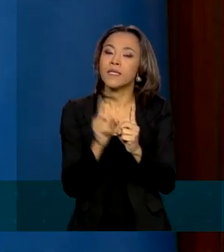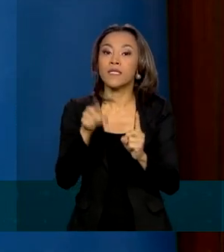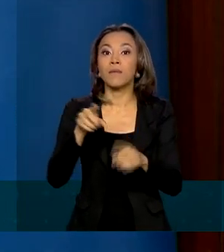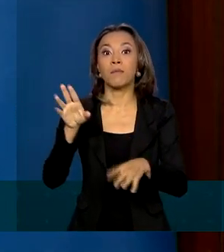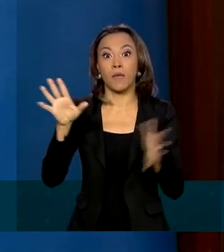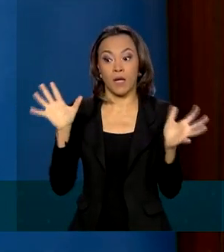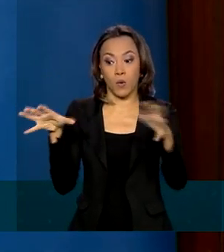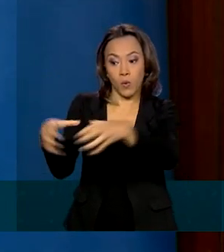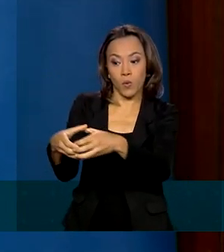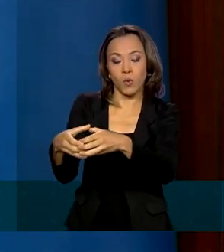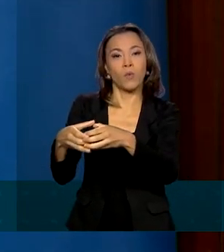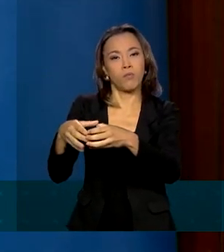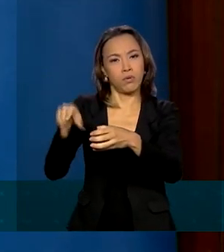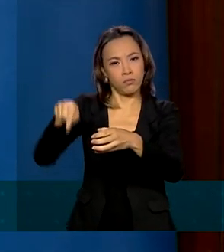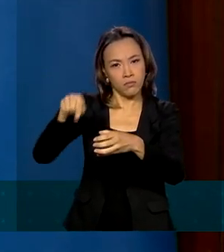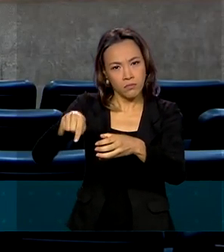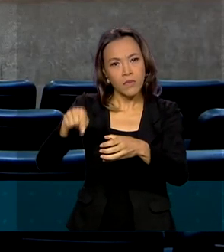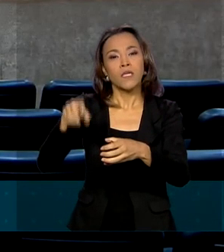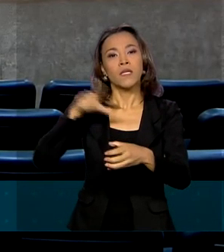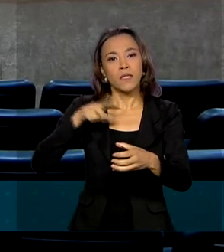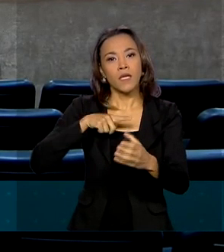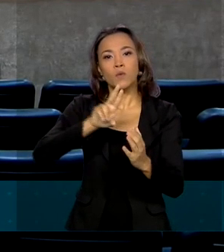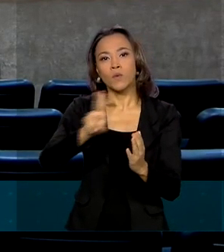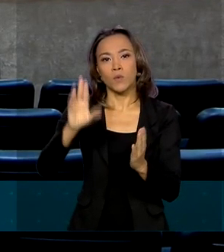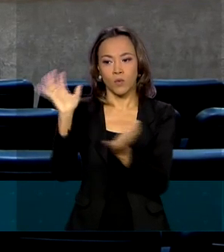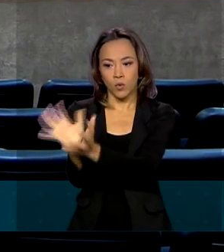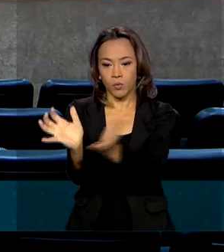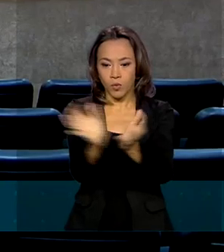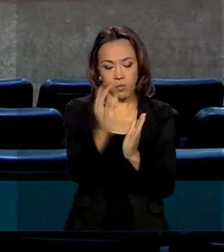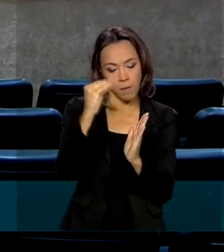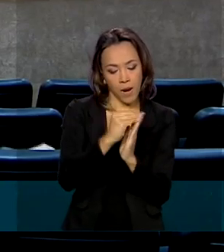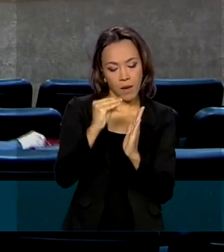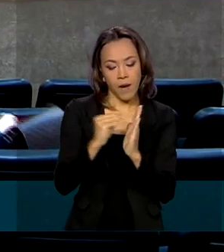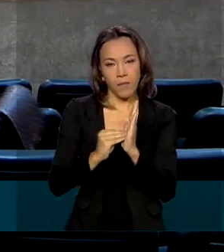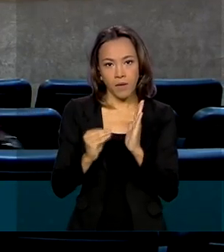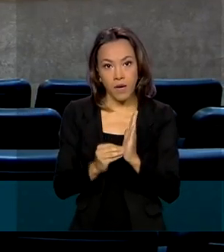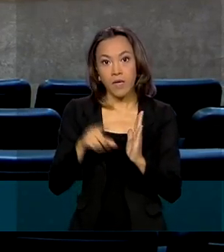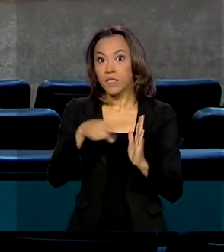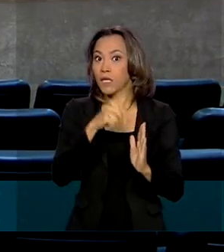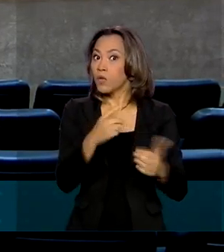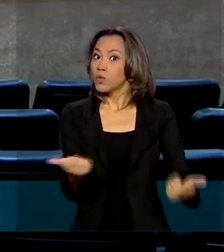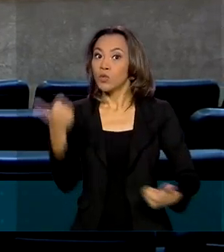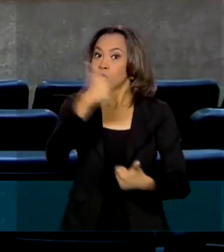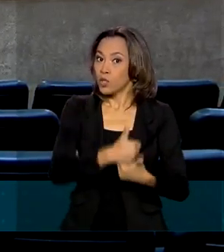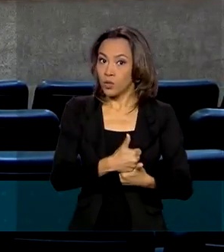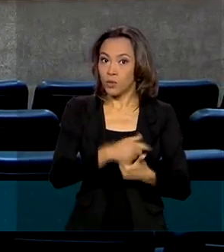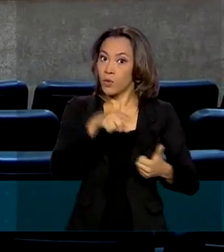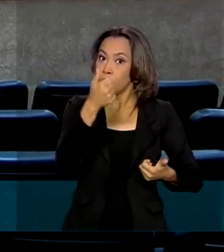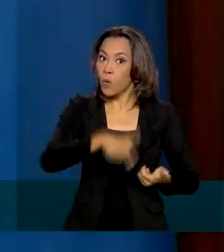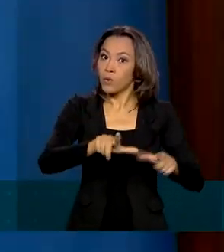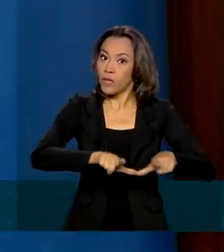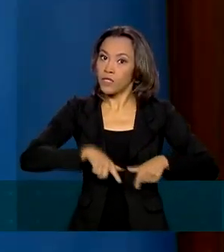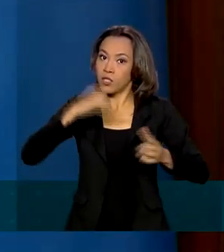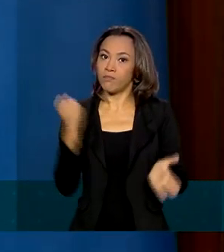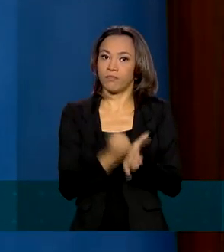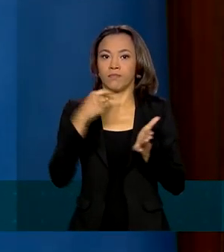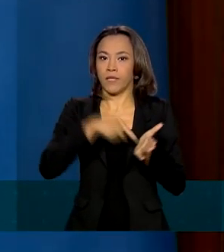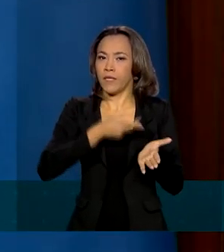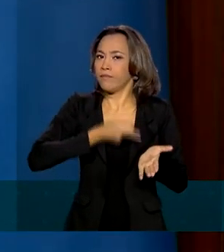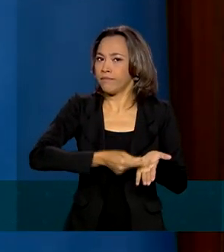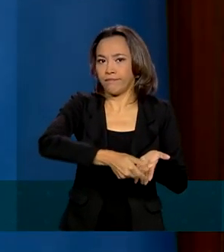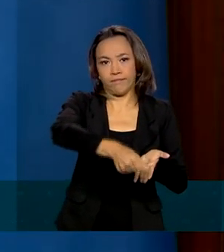específicos, previamente definidos nos estudos. Ele não substitui o registro definitivo da Anvisa. A